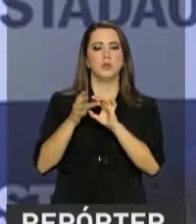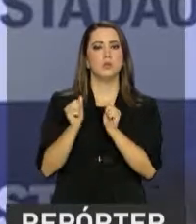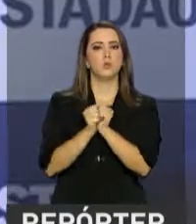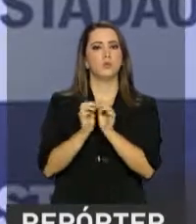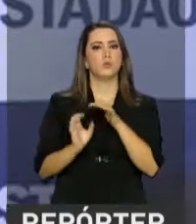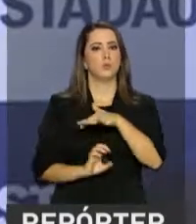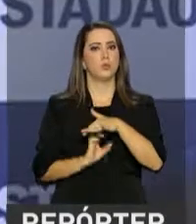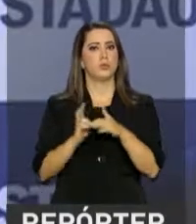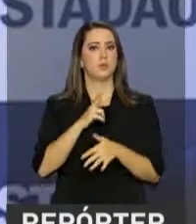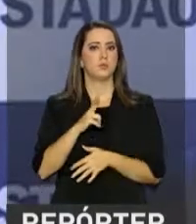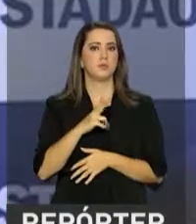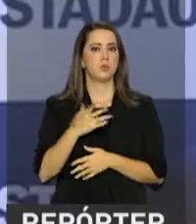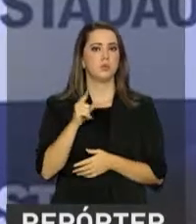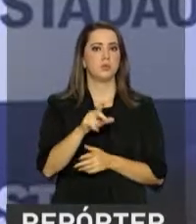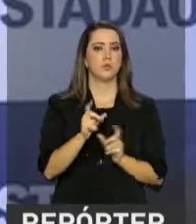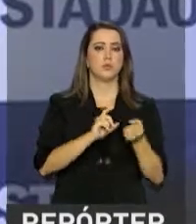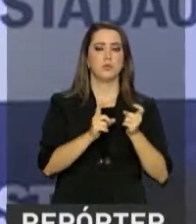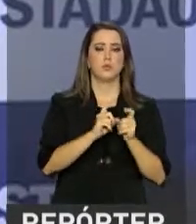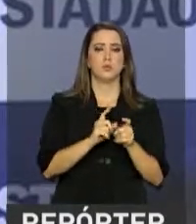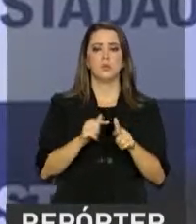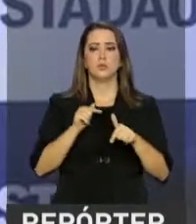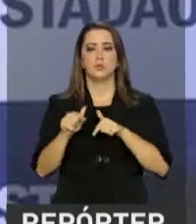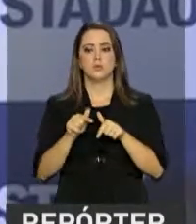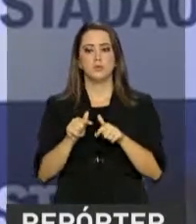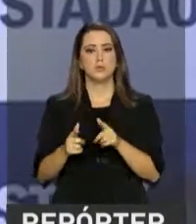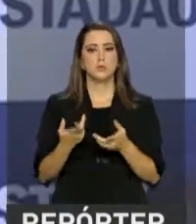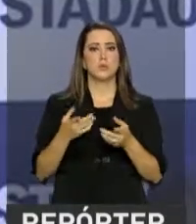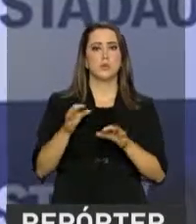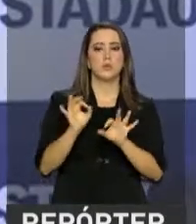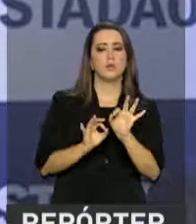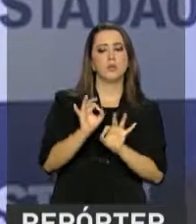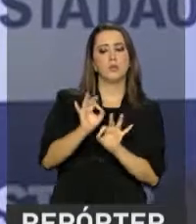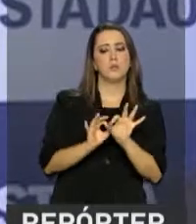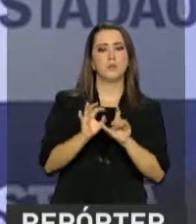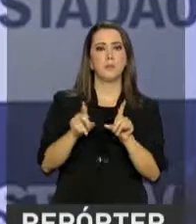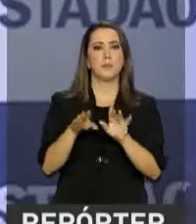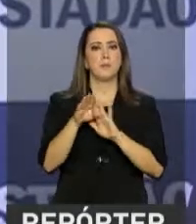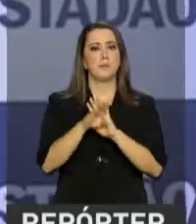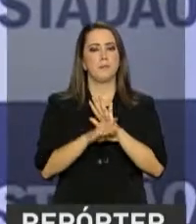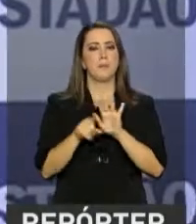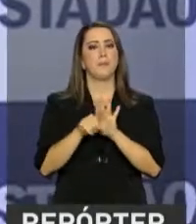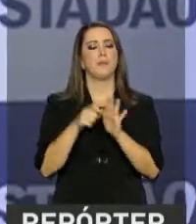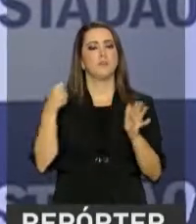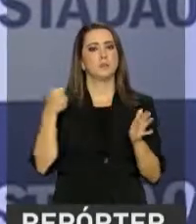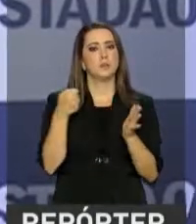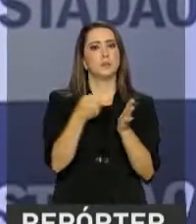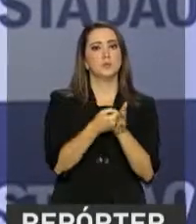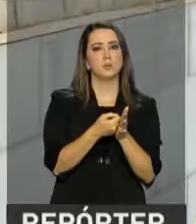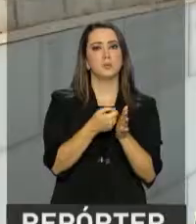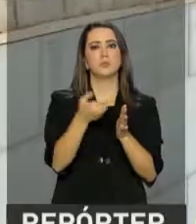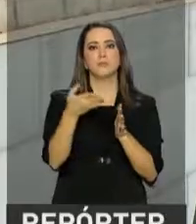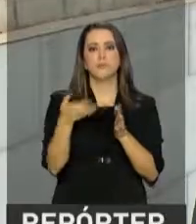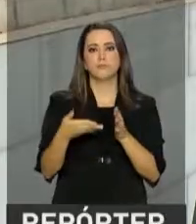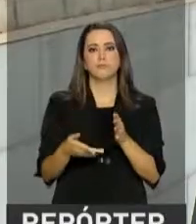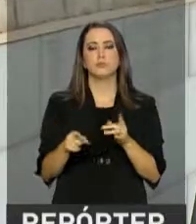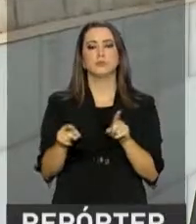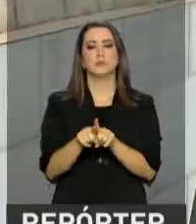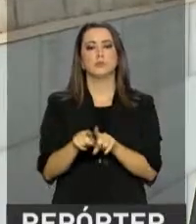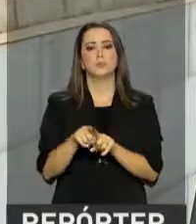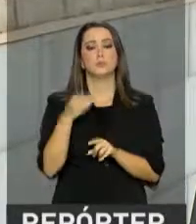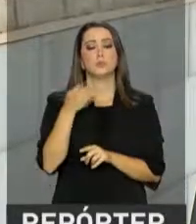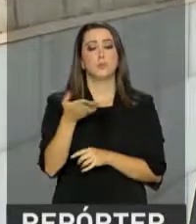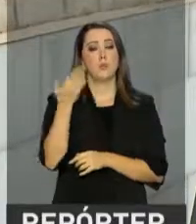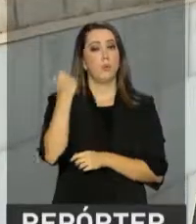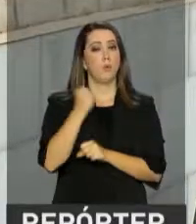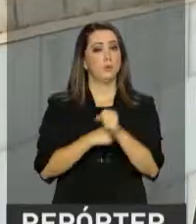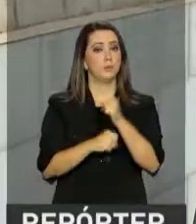privado, tanto na gestão, na operação, na estruturação dos projetos, quanto no financiamento dos projetos também. O governo lançou no